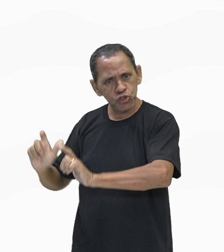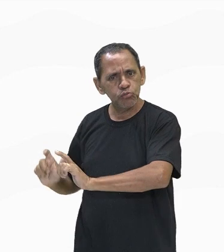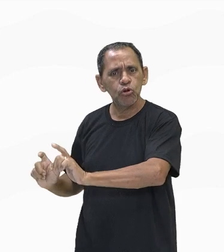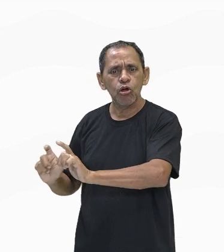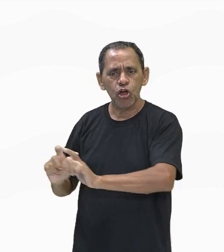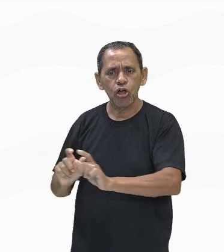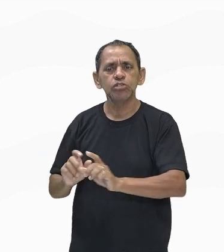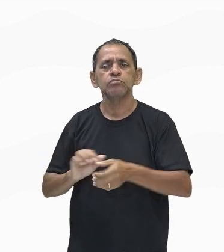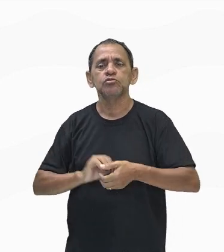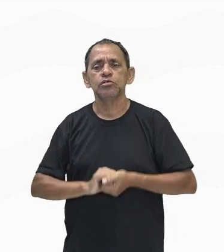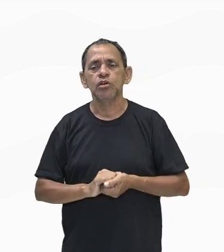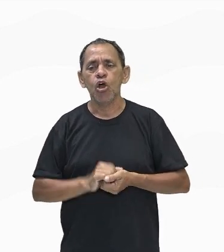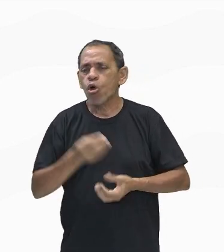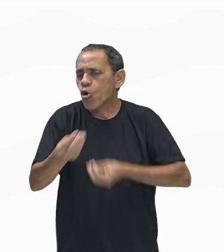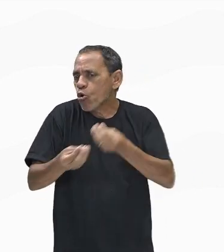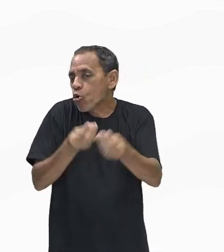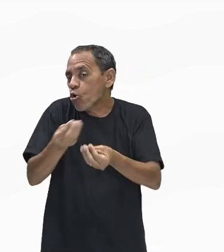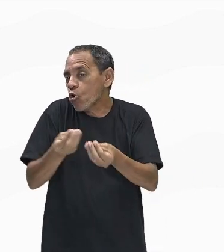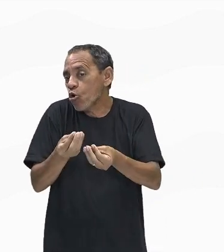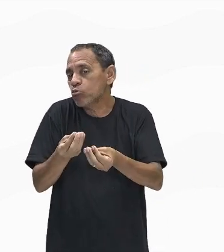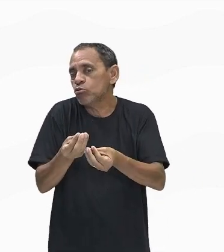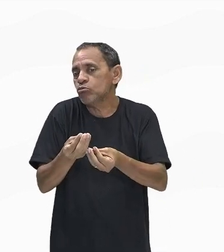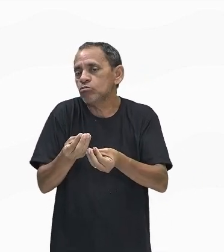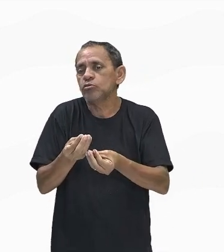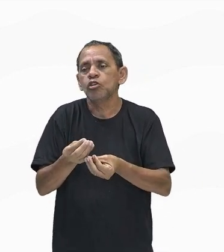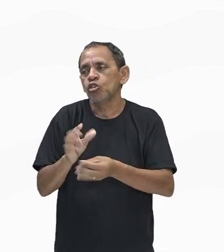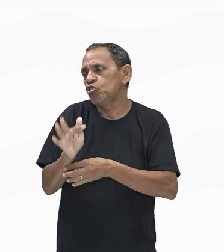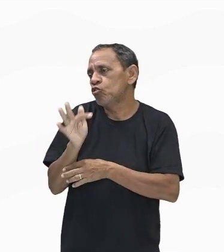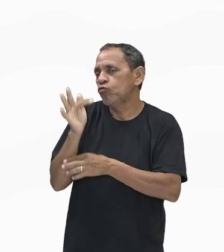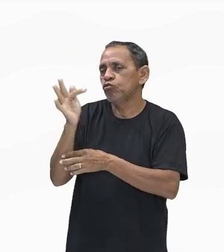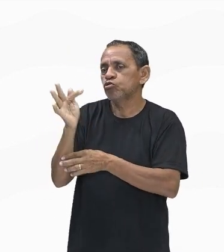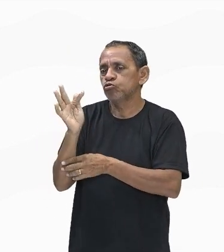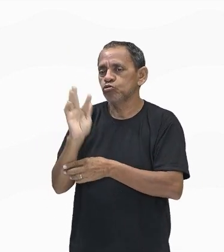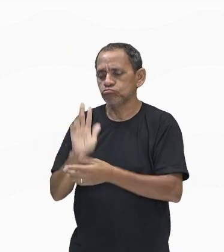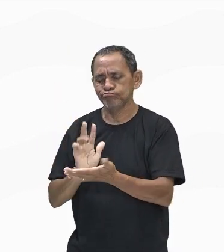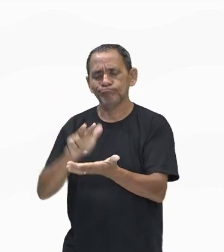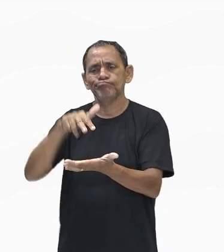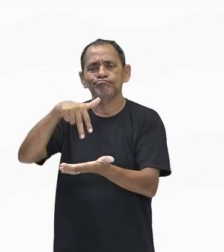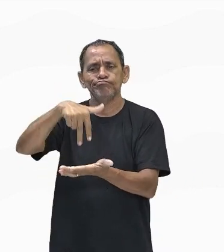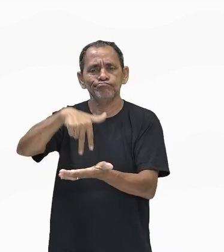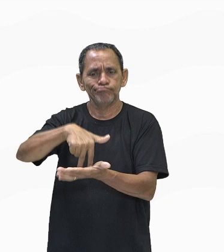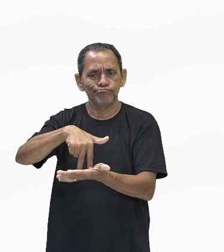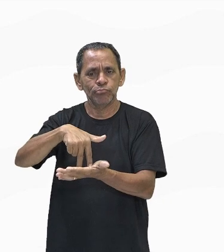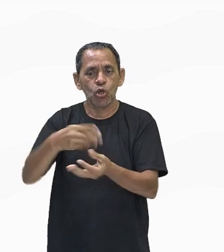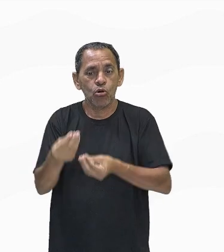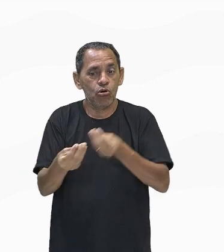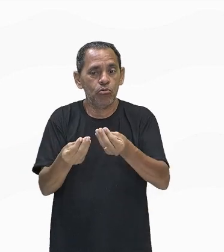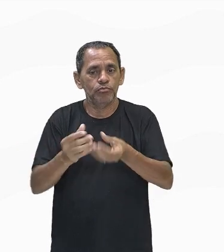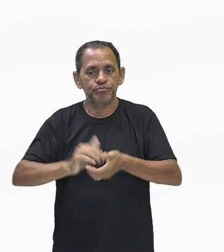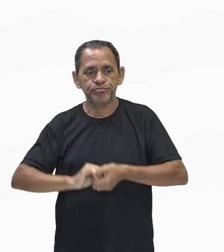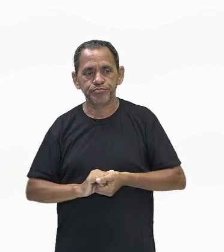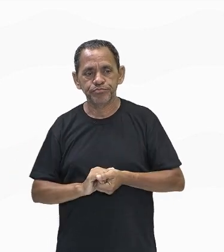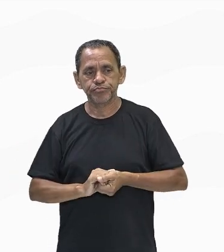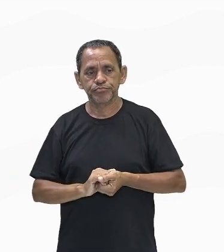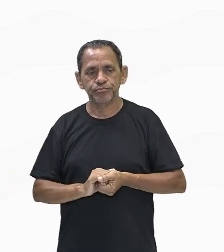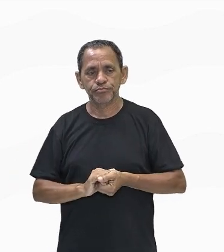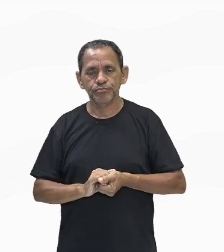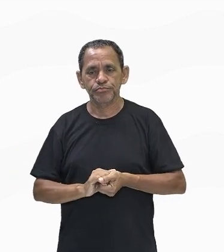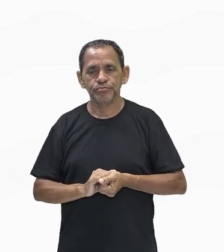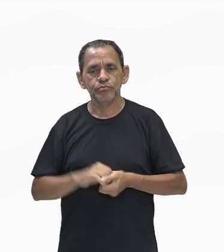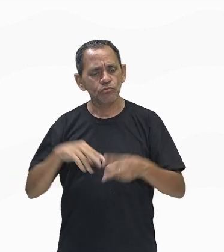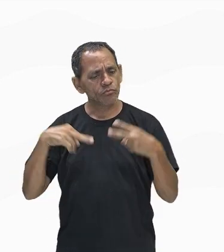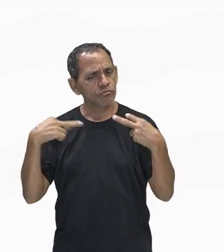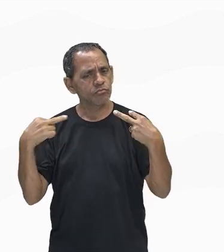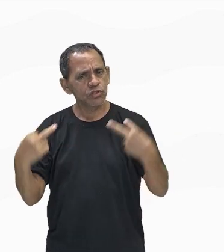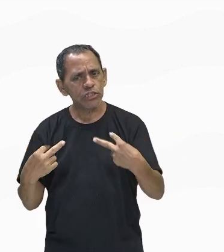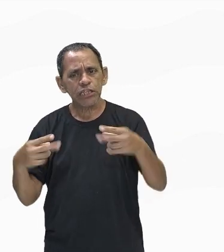e de que maneira, né, a gente se enxerga nesse mundo, a gente se coloca nesse mundo, tá? Bom,